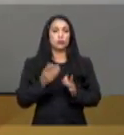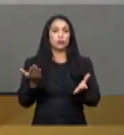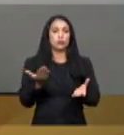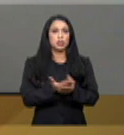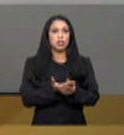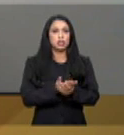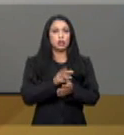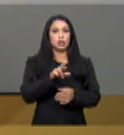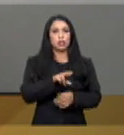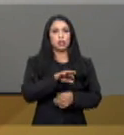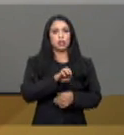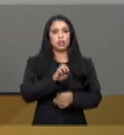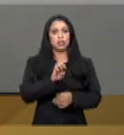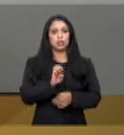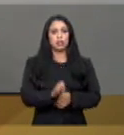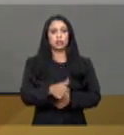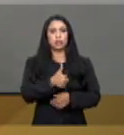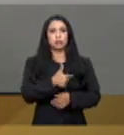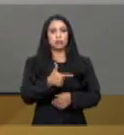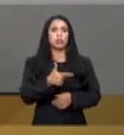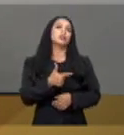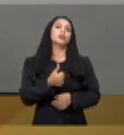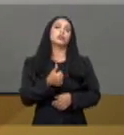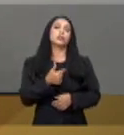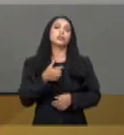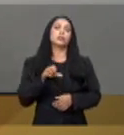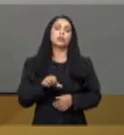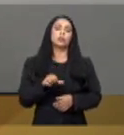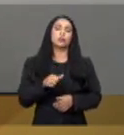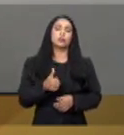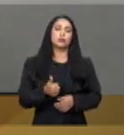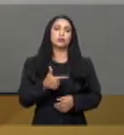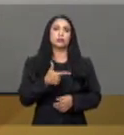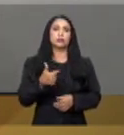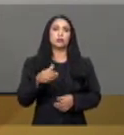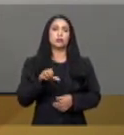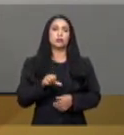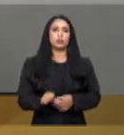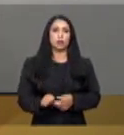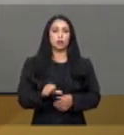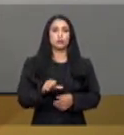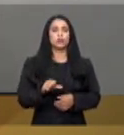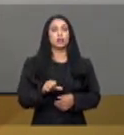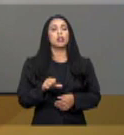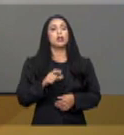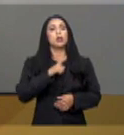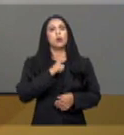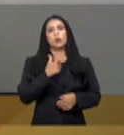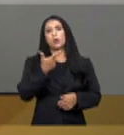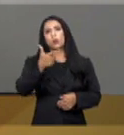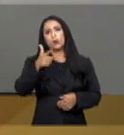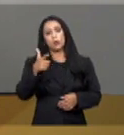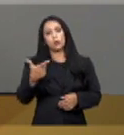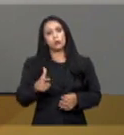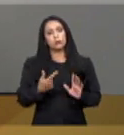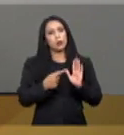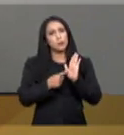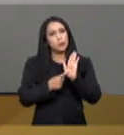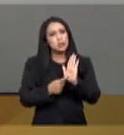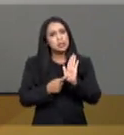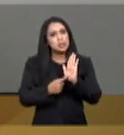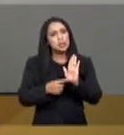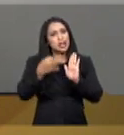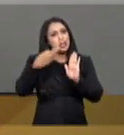extraordinários 212, 209 e 582, 461, ou de apontar qualquer ponto que